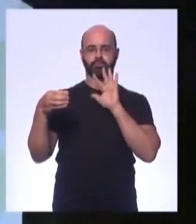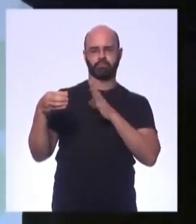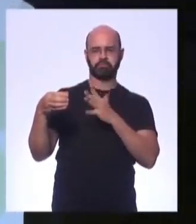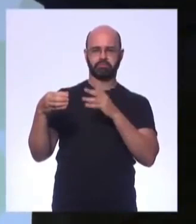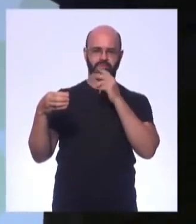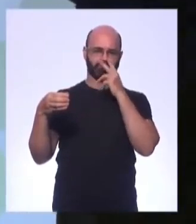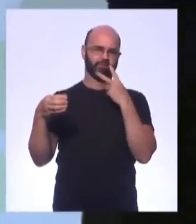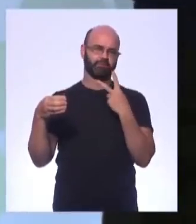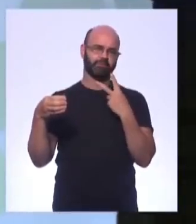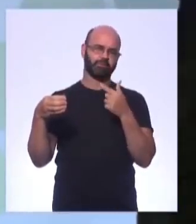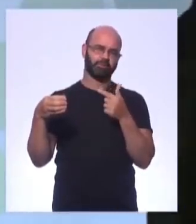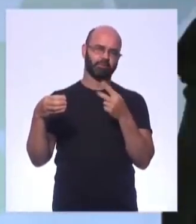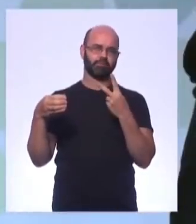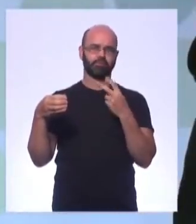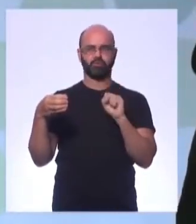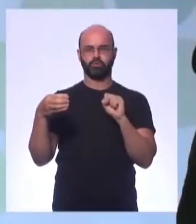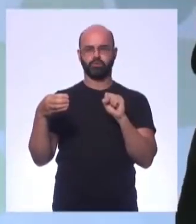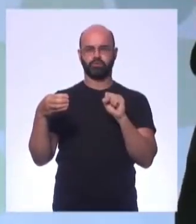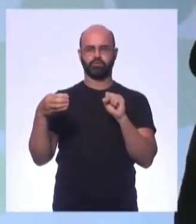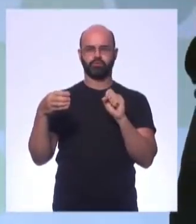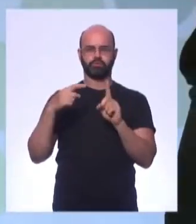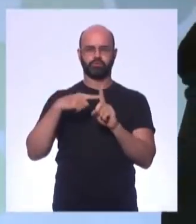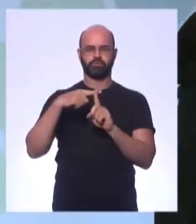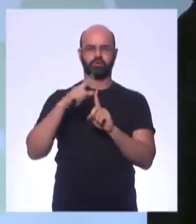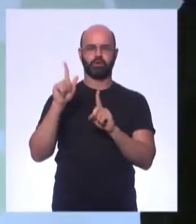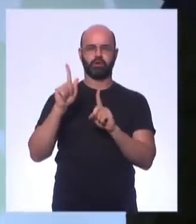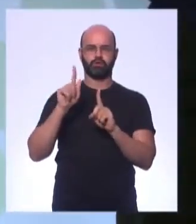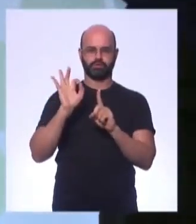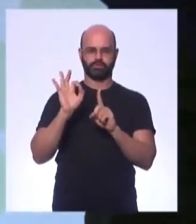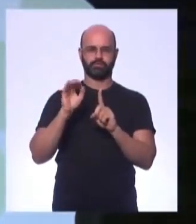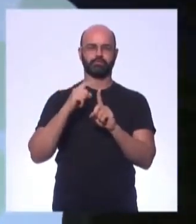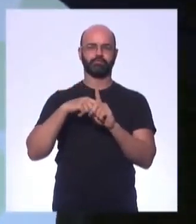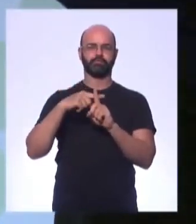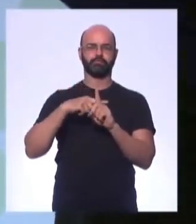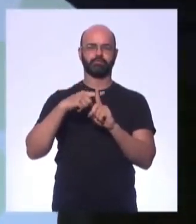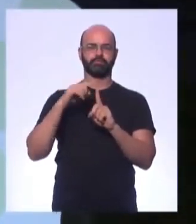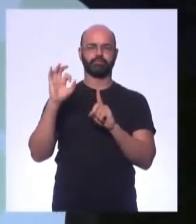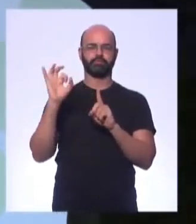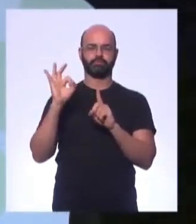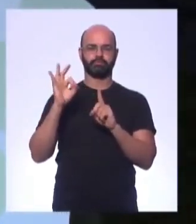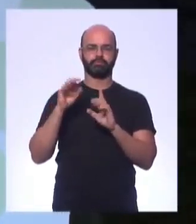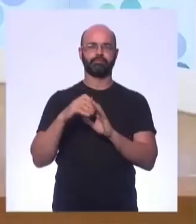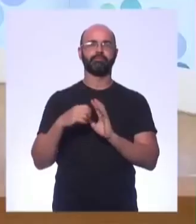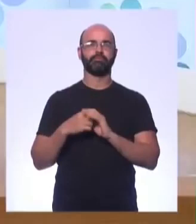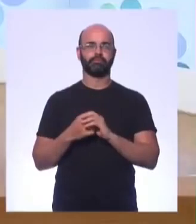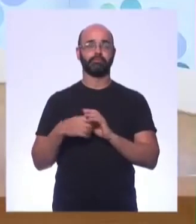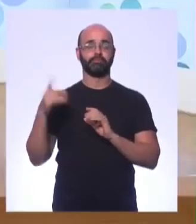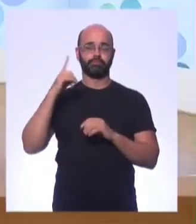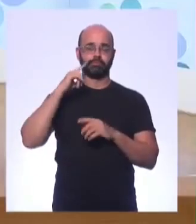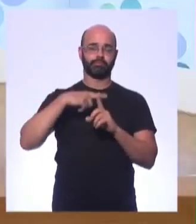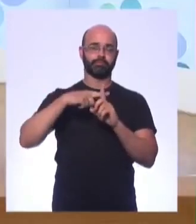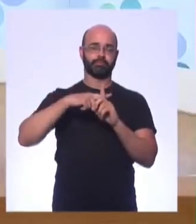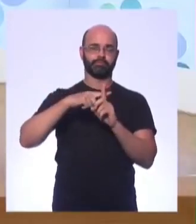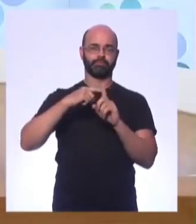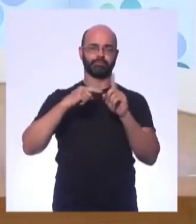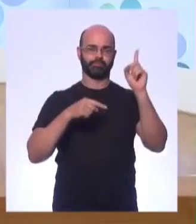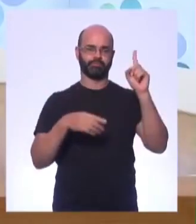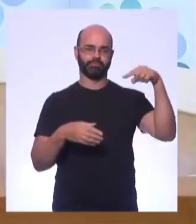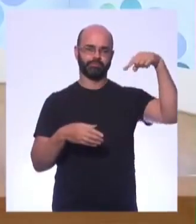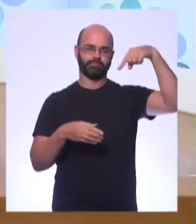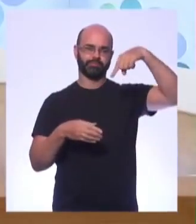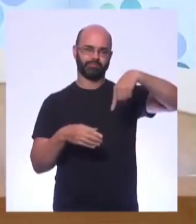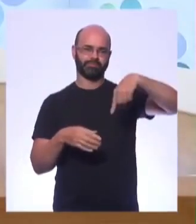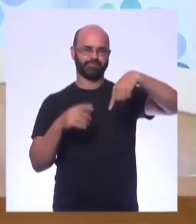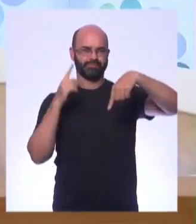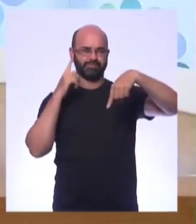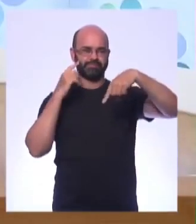a 27, 28, né? Isso. É a temperatura. Aí a gente tem um termômetro. E aí o termômetro está aqui, né? Essa